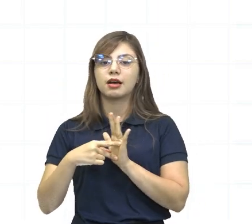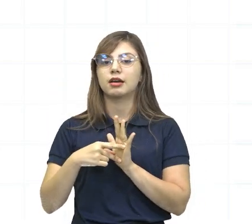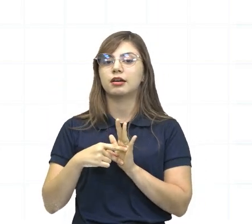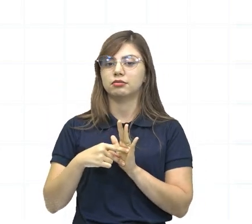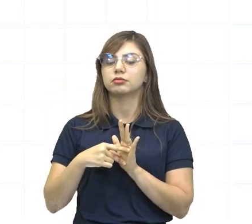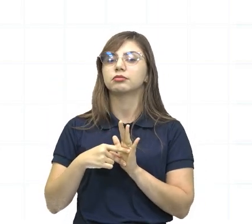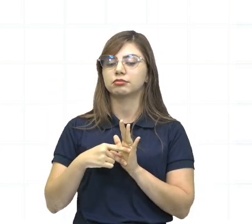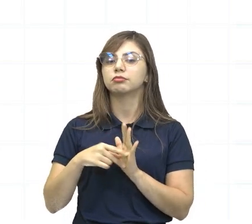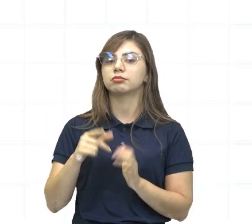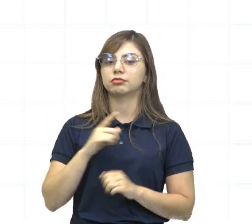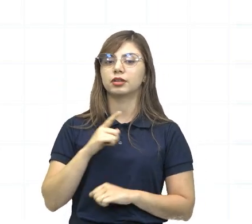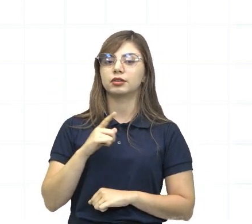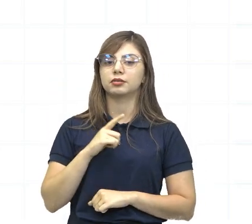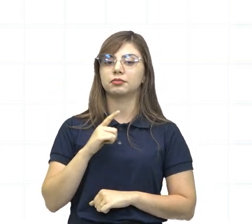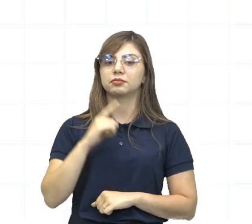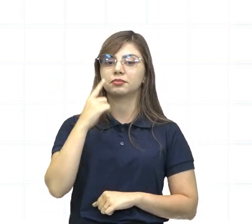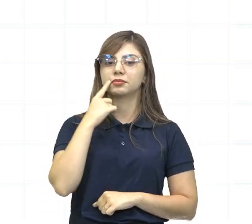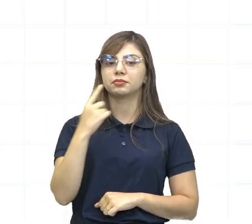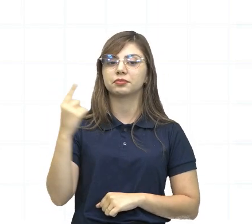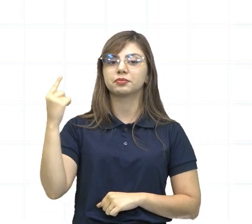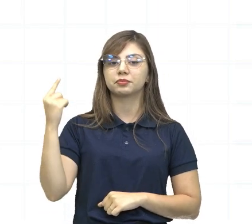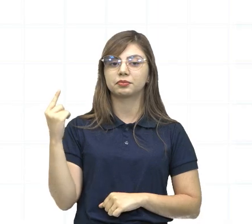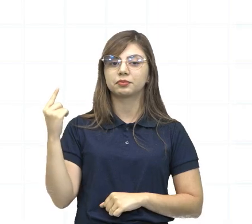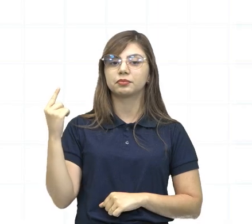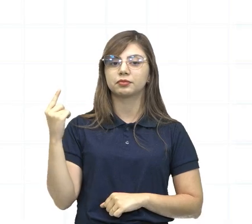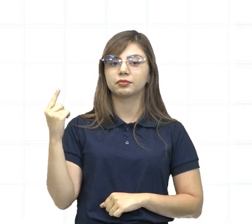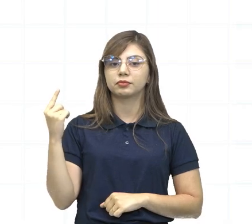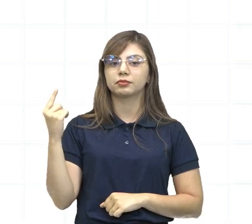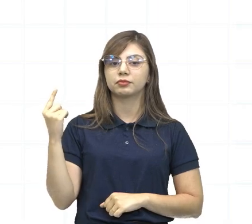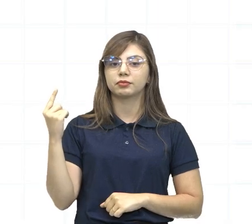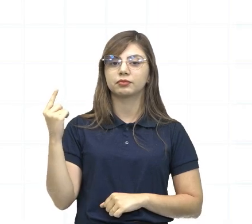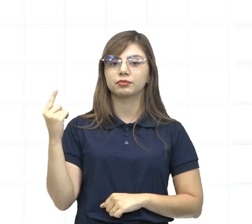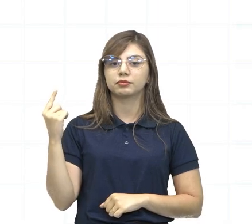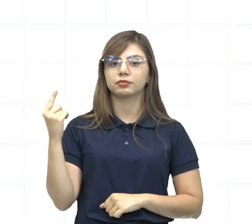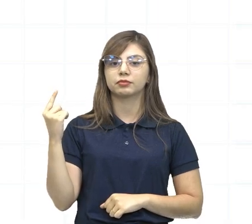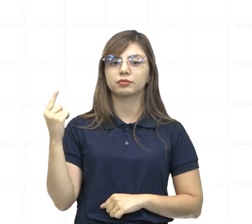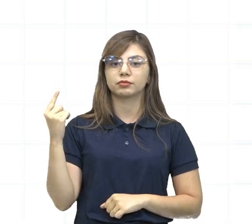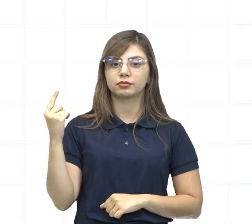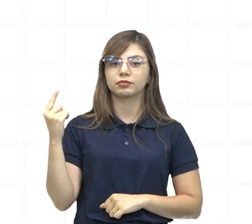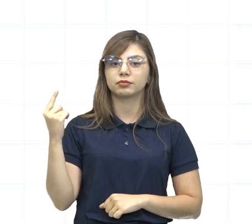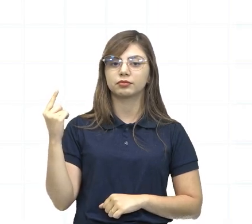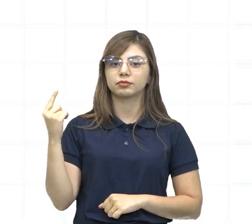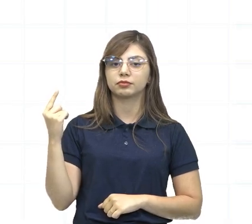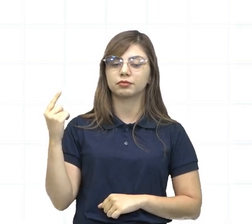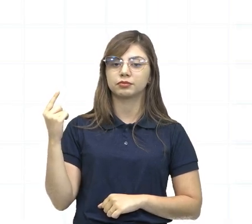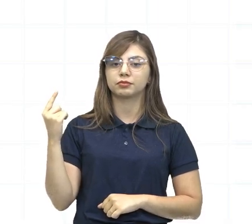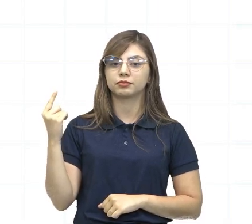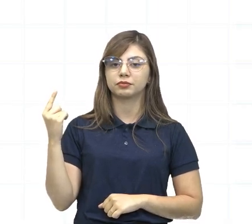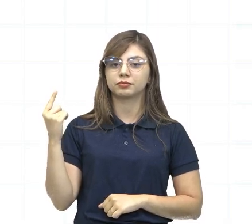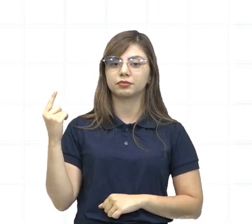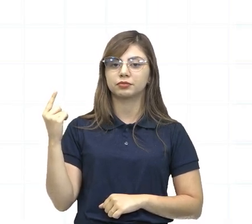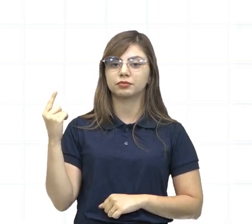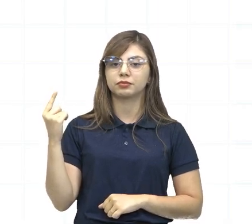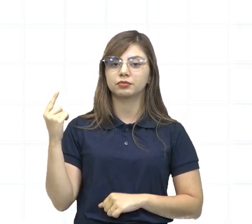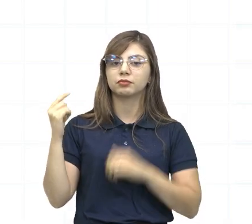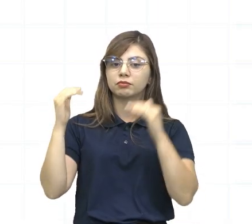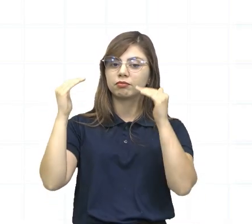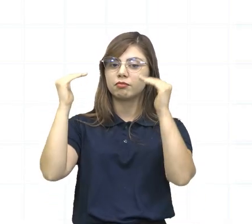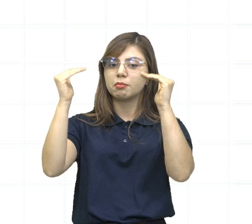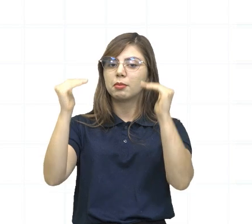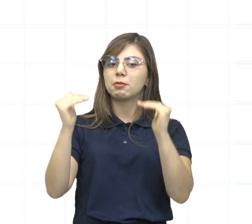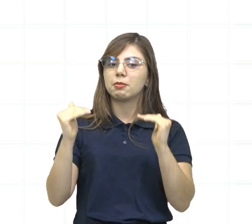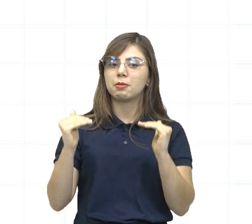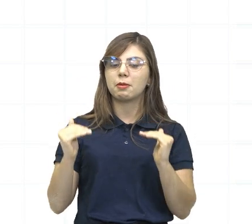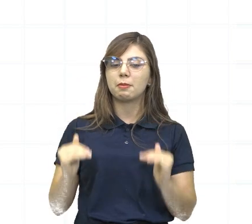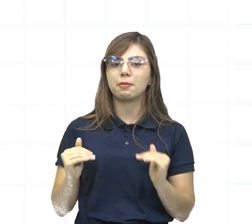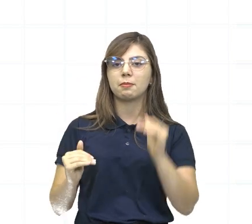de significado. Olha só, meaning quer dizer significado, full, cheio de. Então, cheio de significado pode